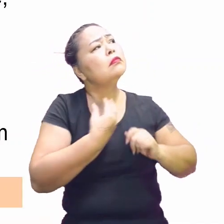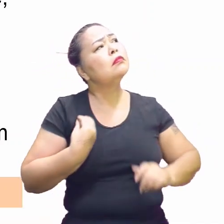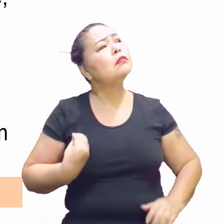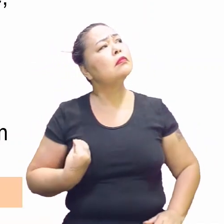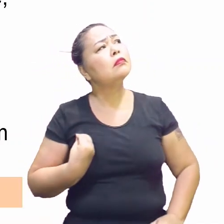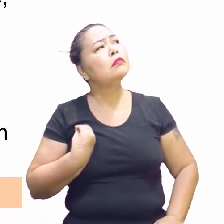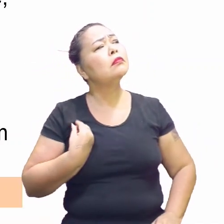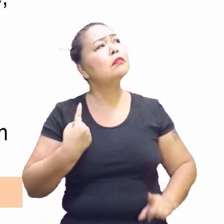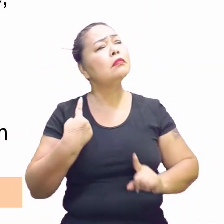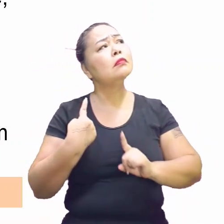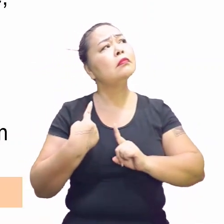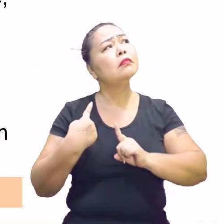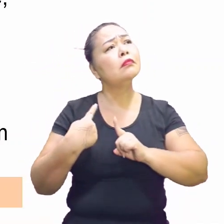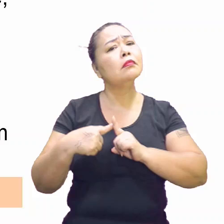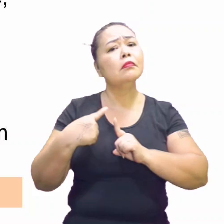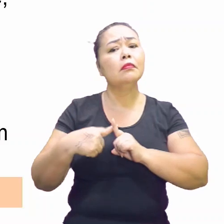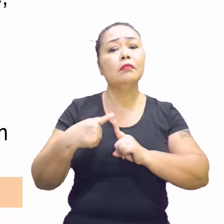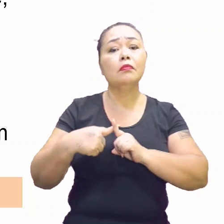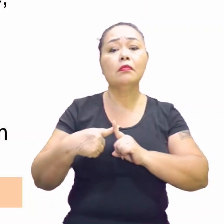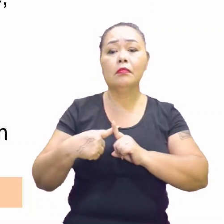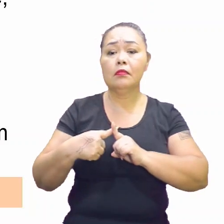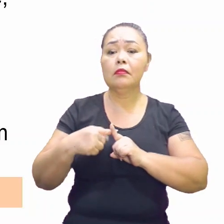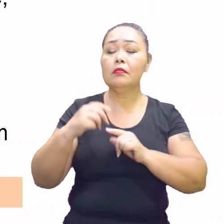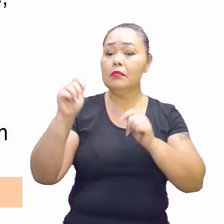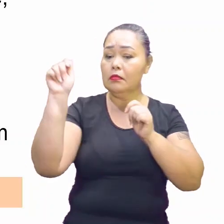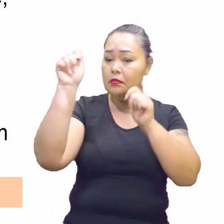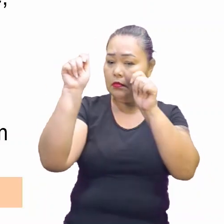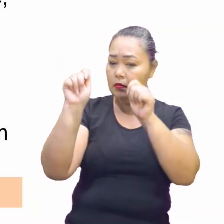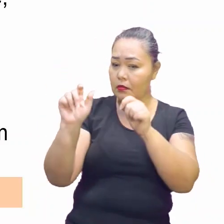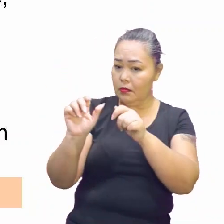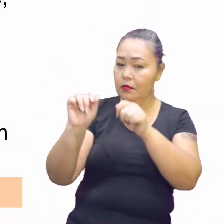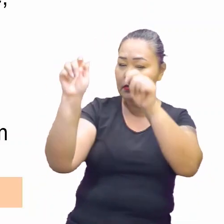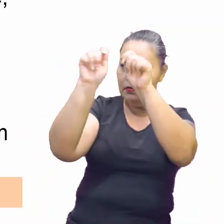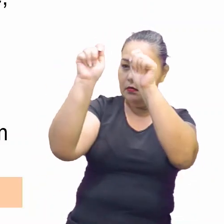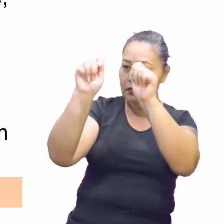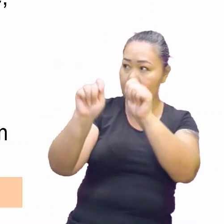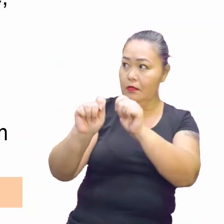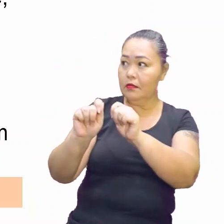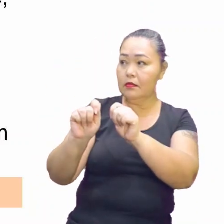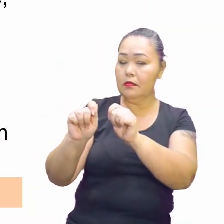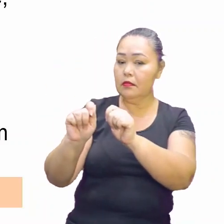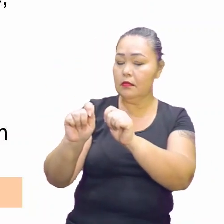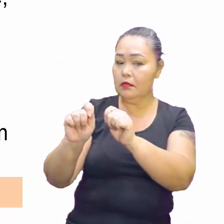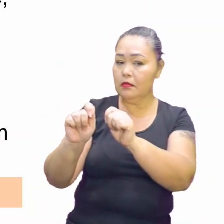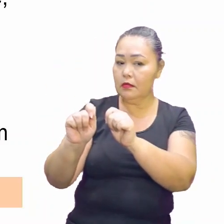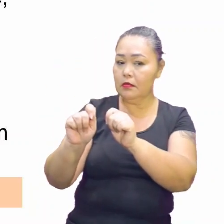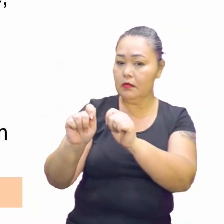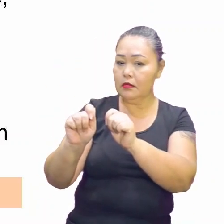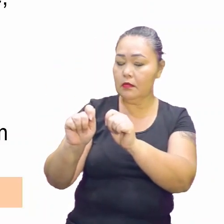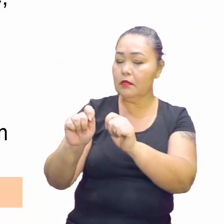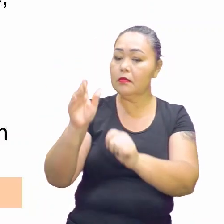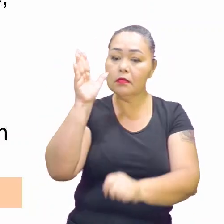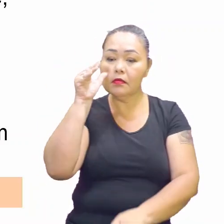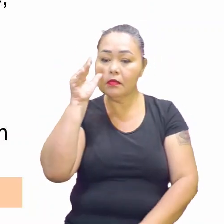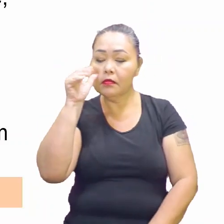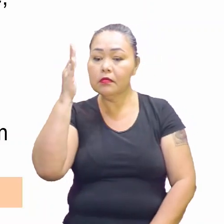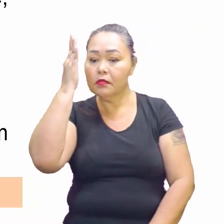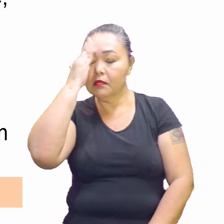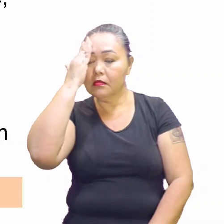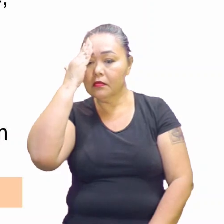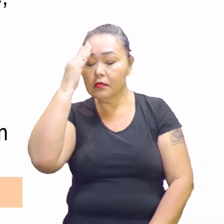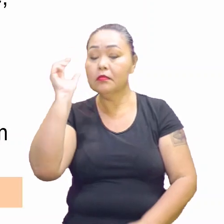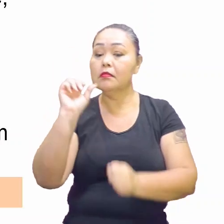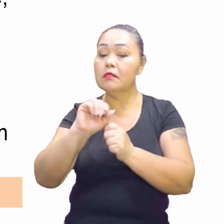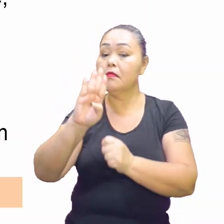vida. Por quê? Essa obra, se você já tiver, se você ficou curioso para saber bicho